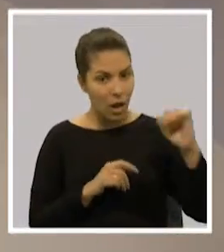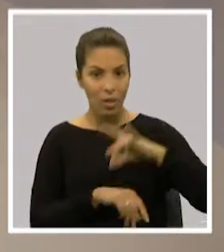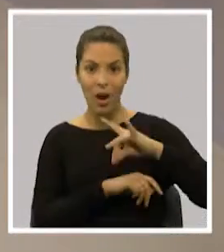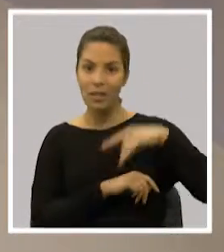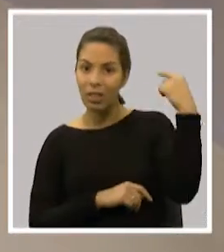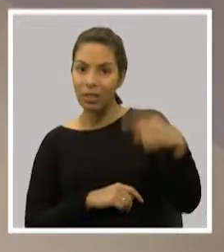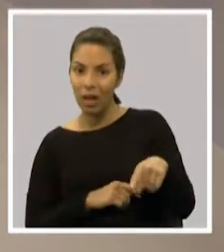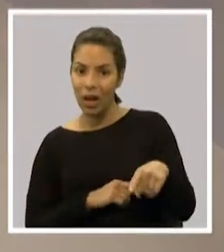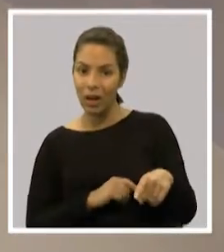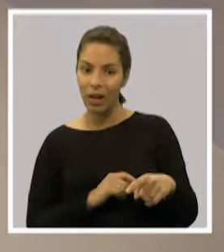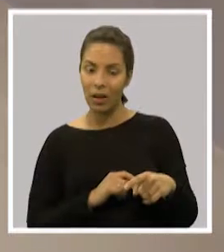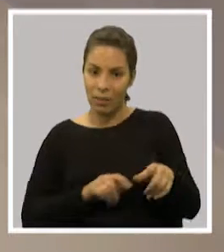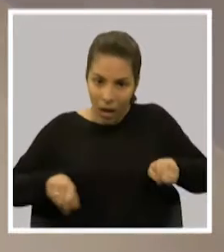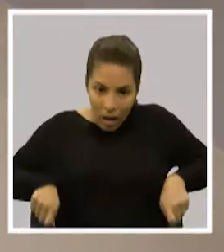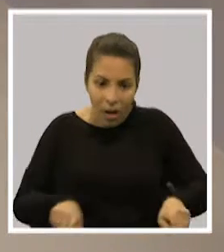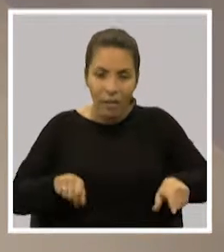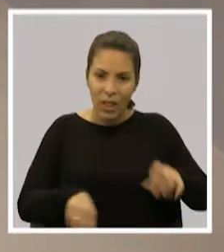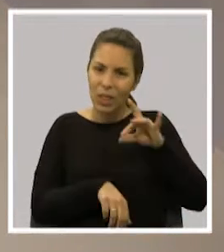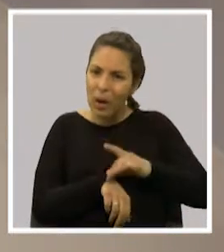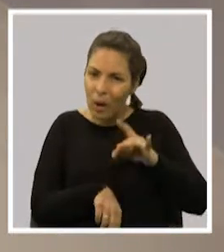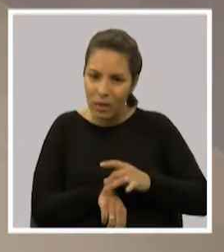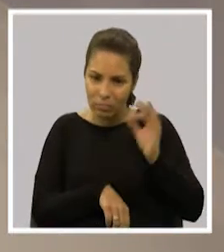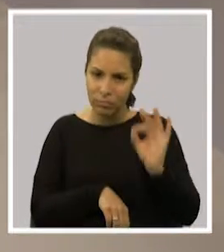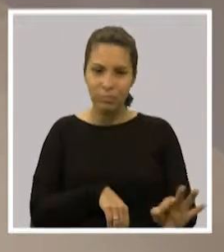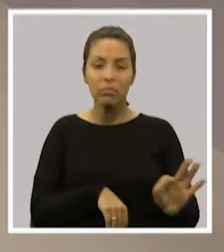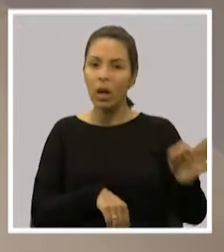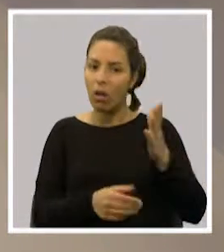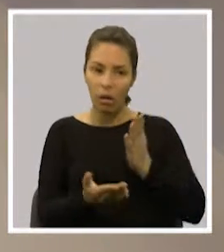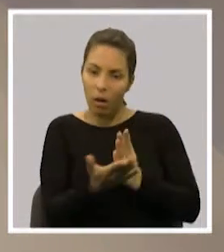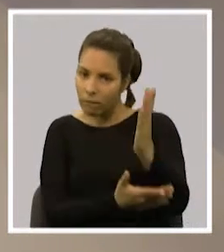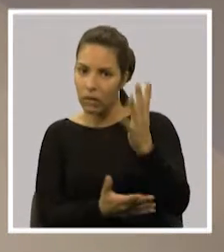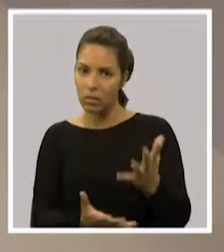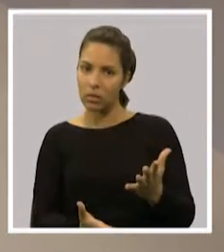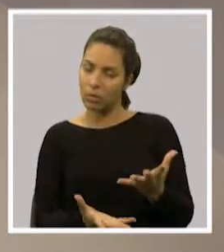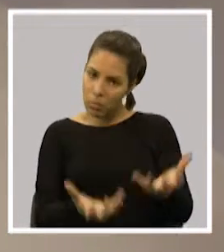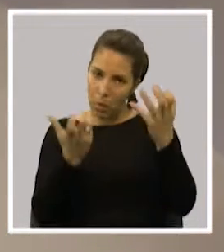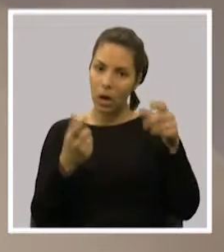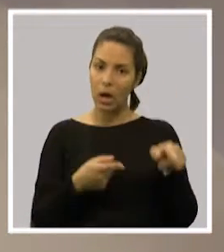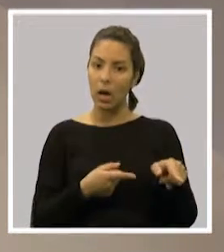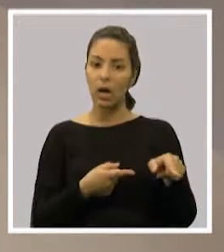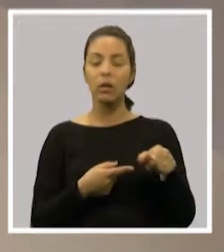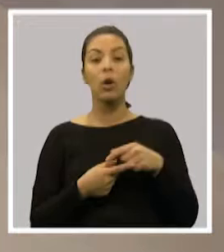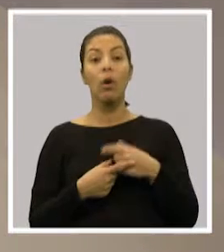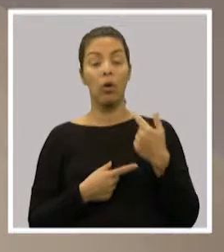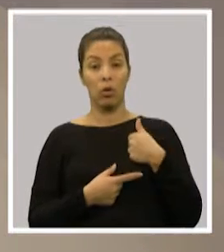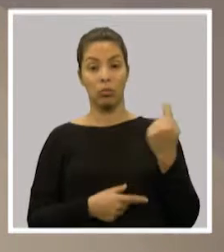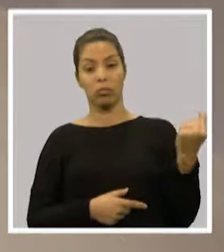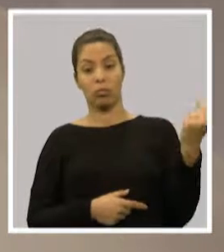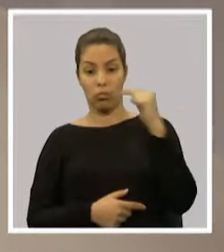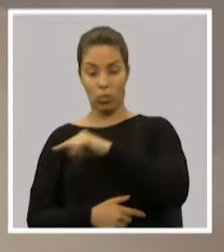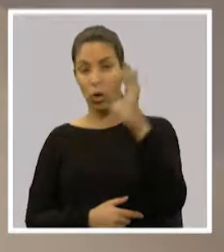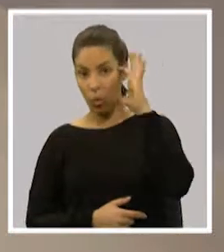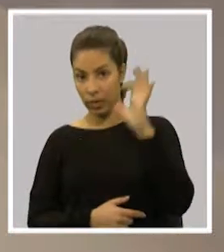dificuldade, procedeu a essa celebração. Mas, para meu espanto, nesse dia no hotel, quando